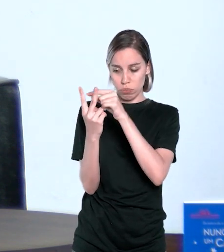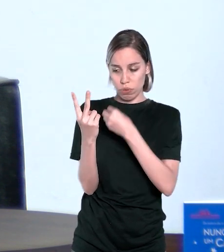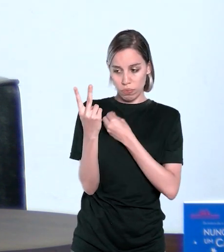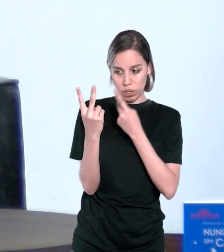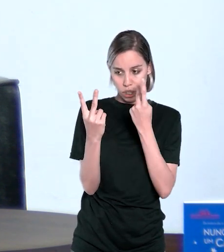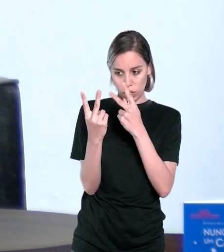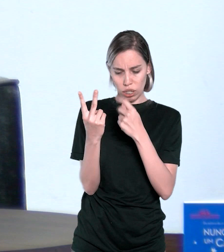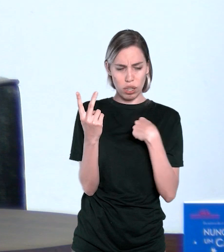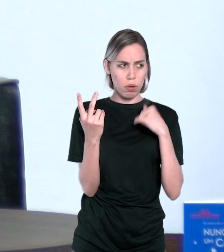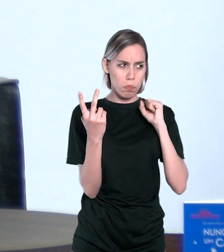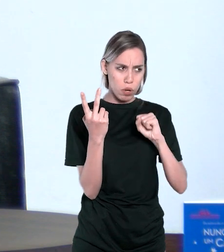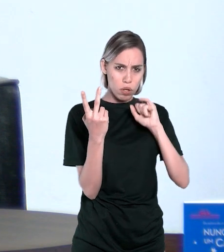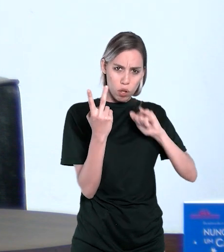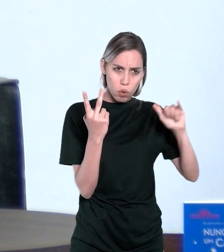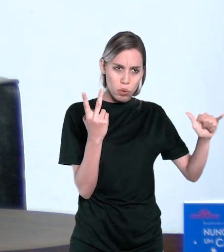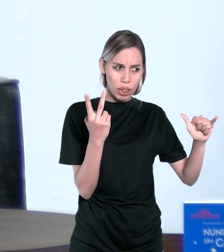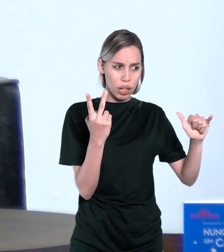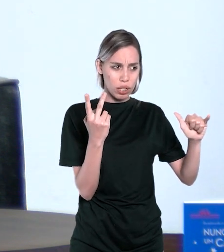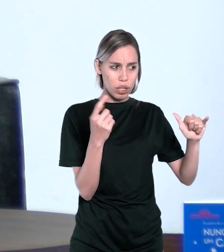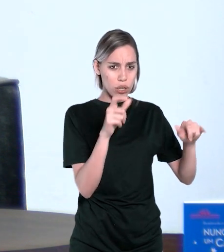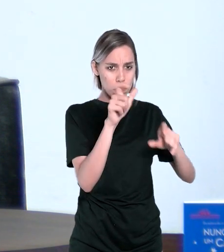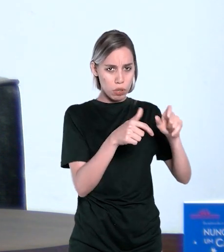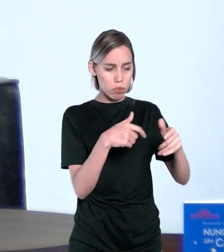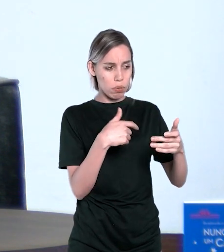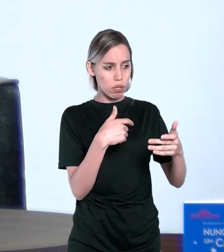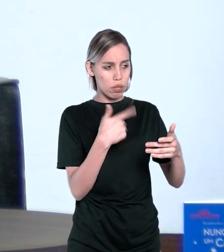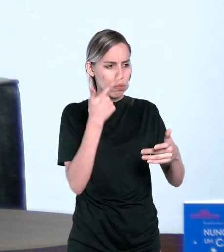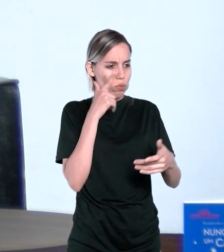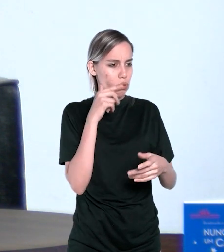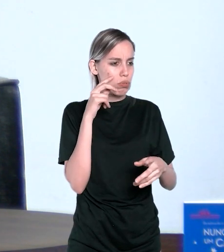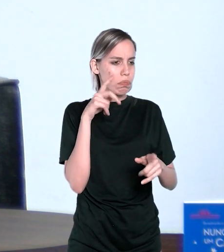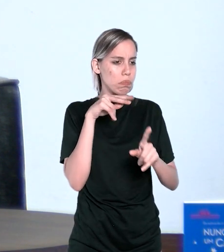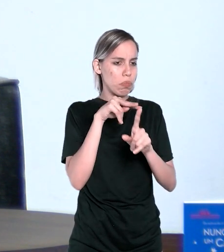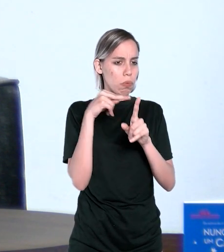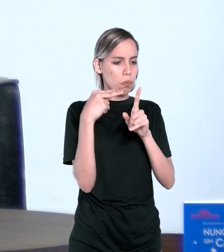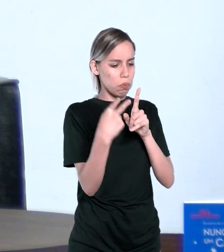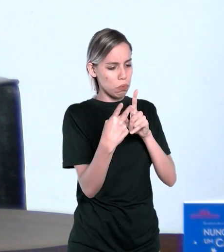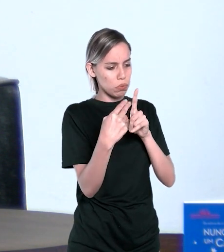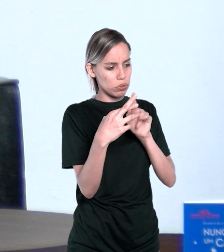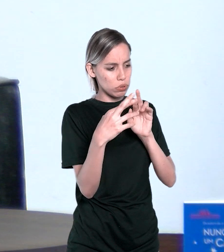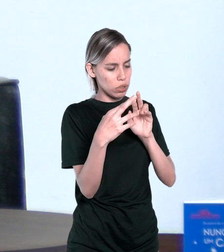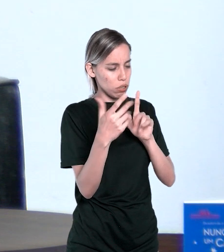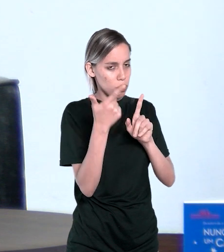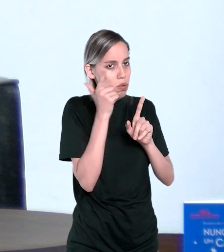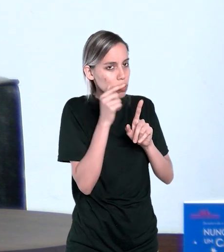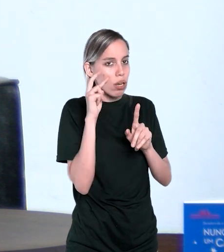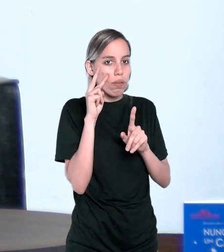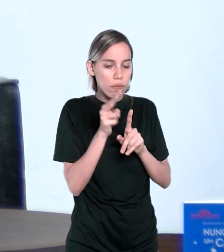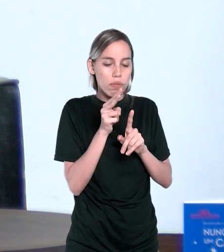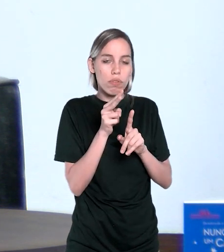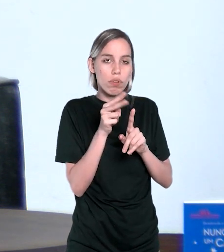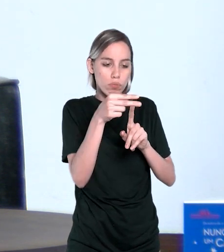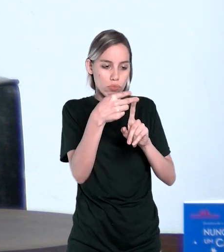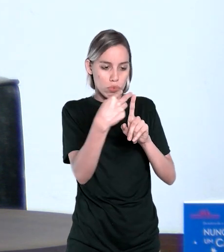ser que é extraordinário, que as outras pessoas não veem? E é um pouco isso que eu tento fazer com esses